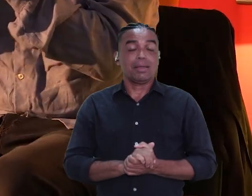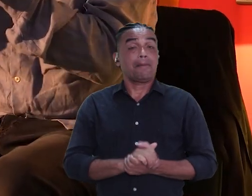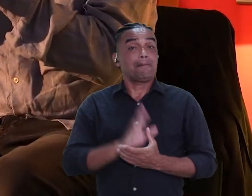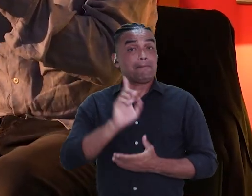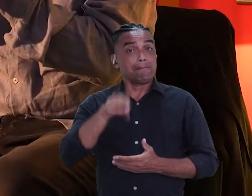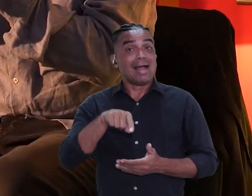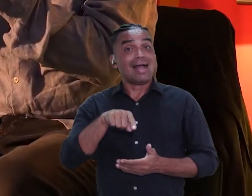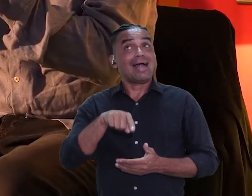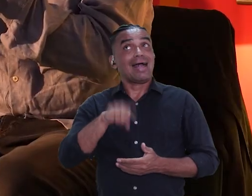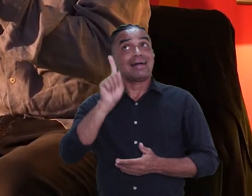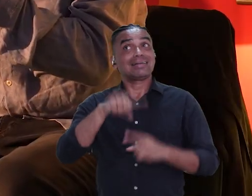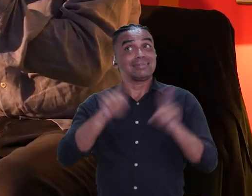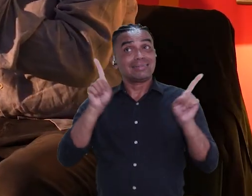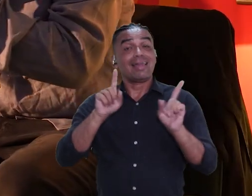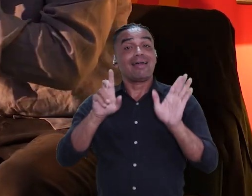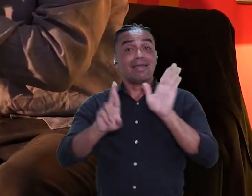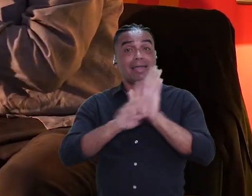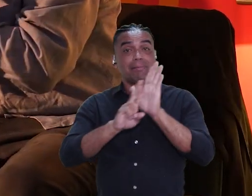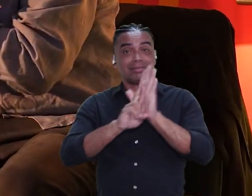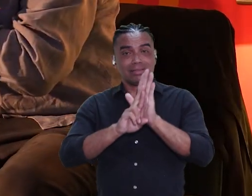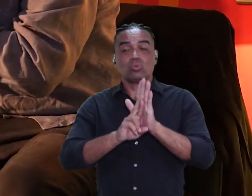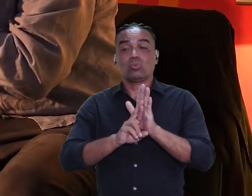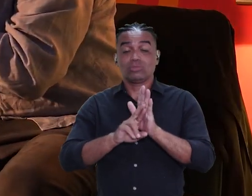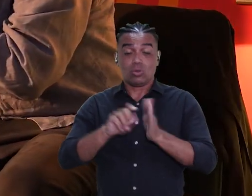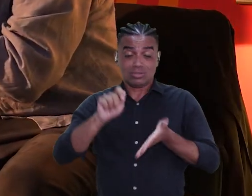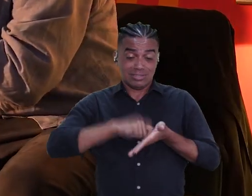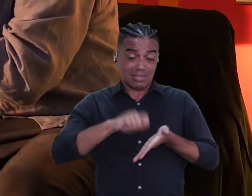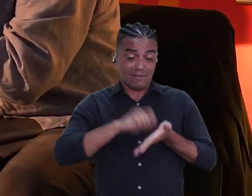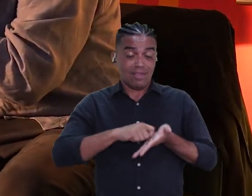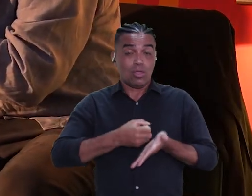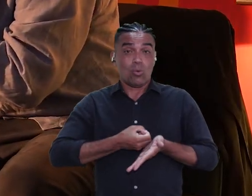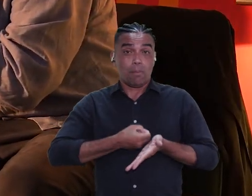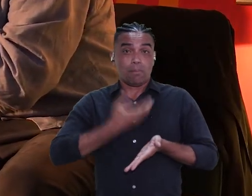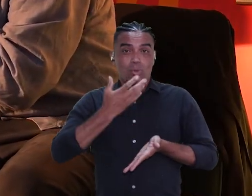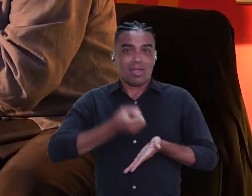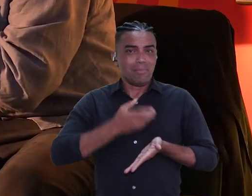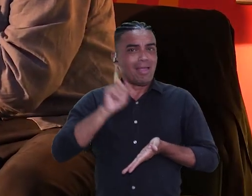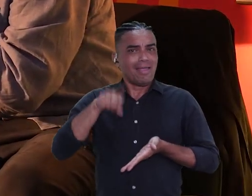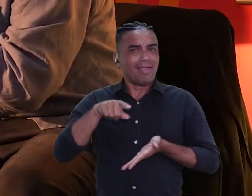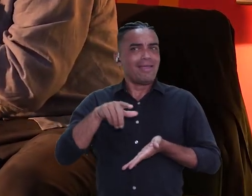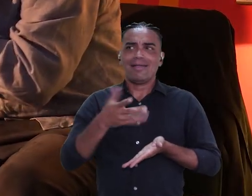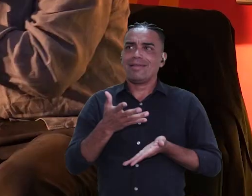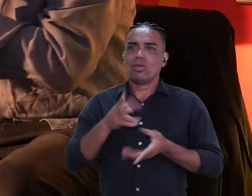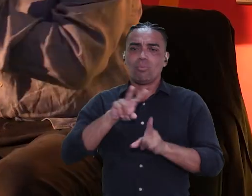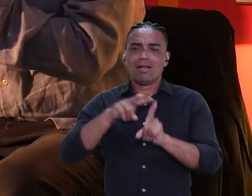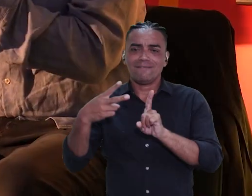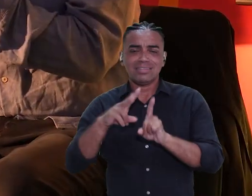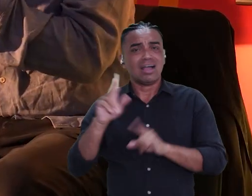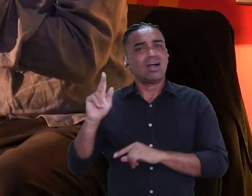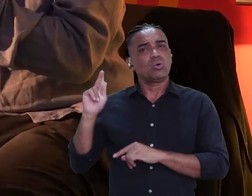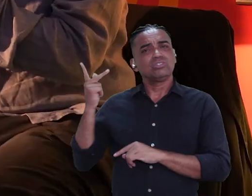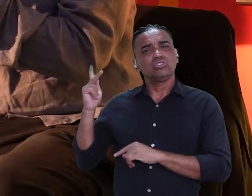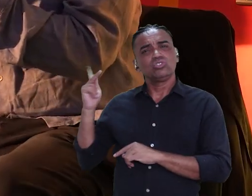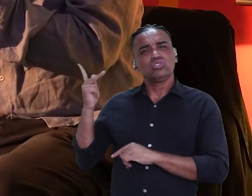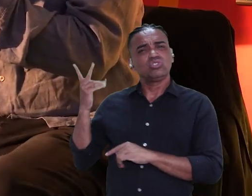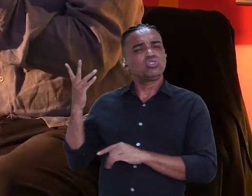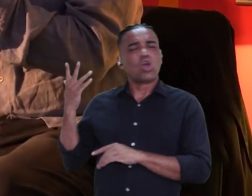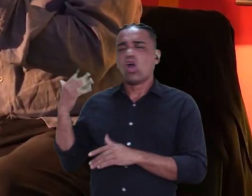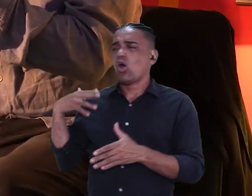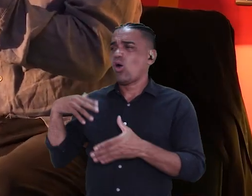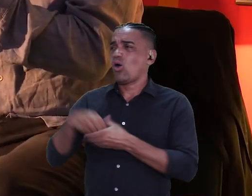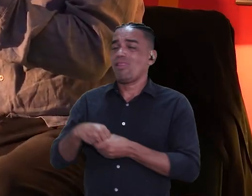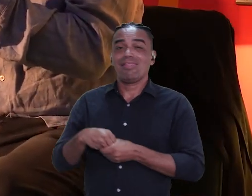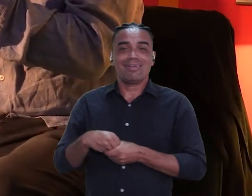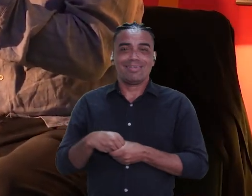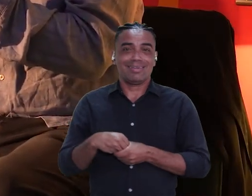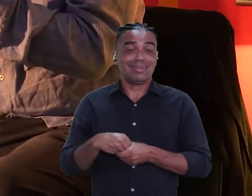a representação disso. Naquela altura, quando ele escreveu o poema, era uma expectativa histórica, que é interessante também, sobre